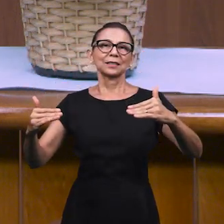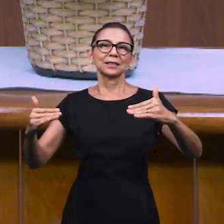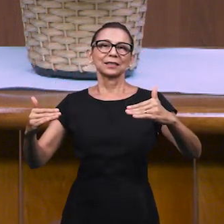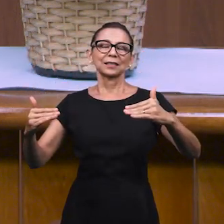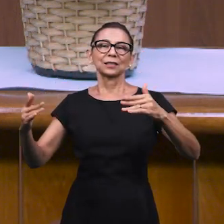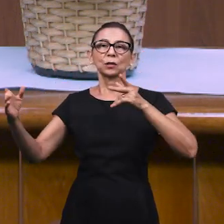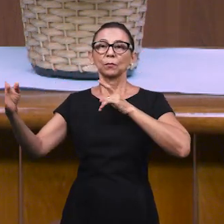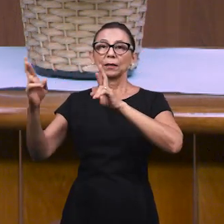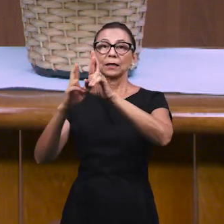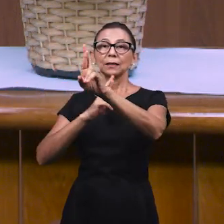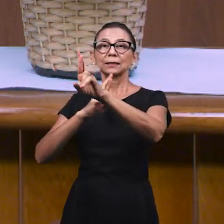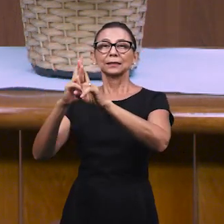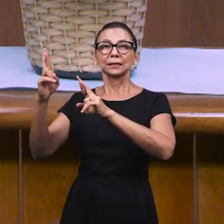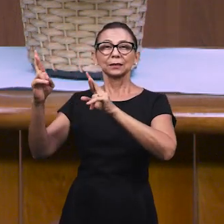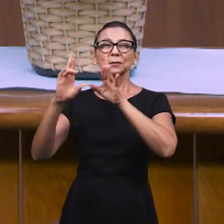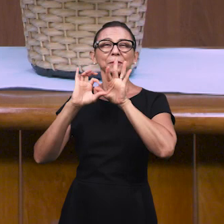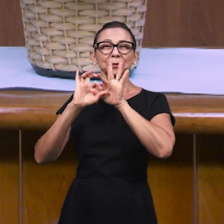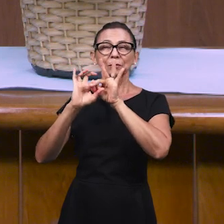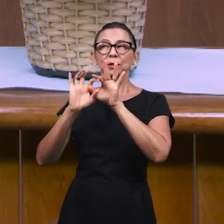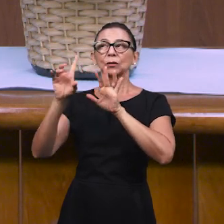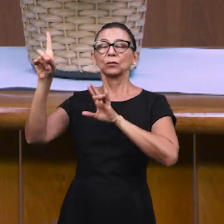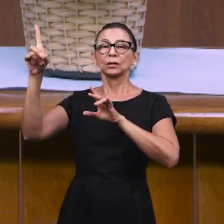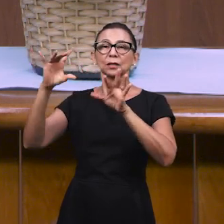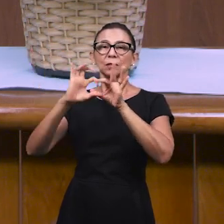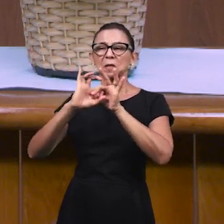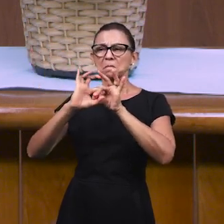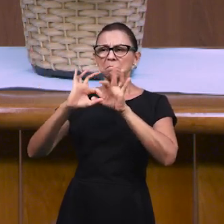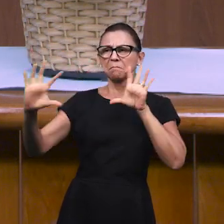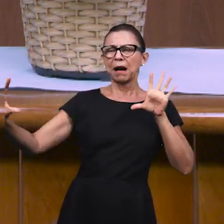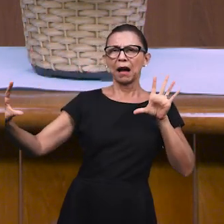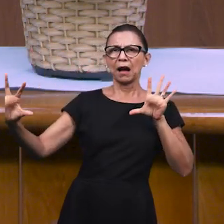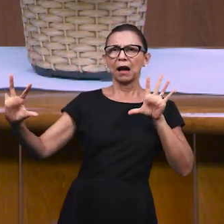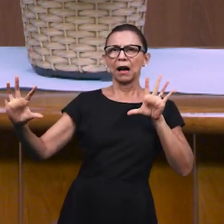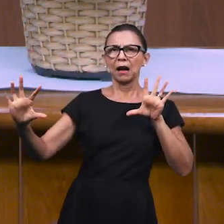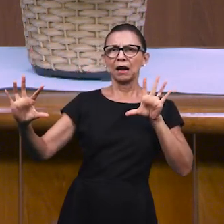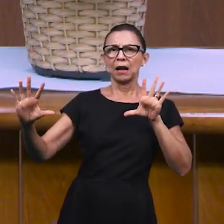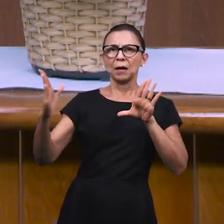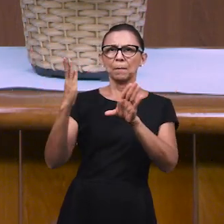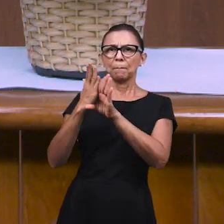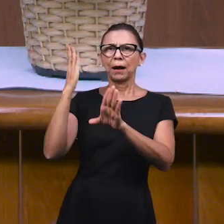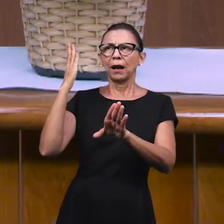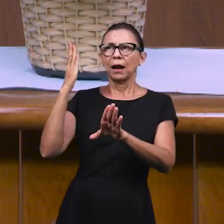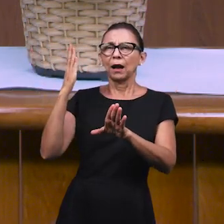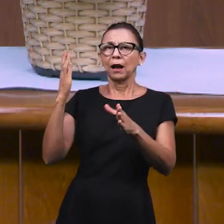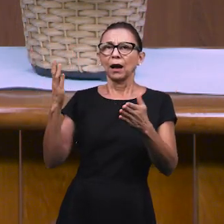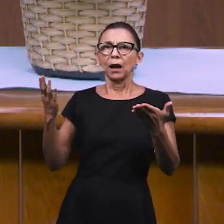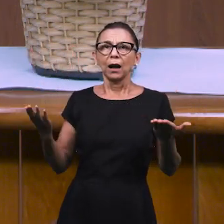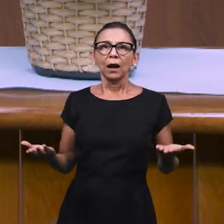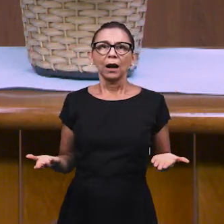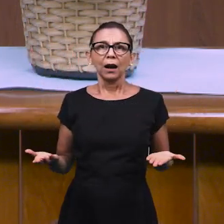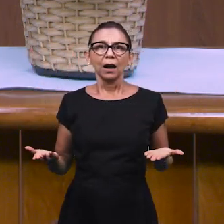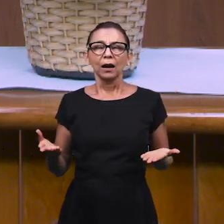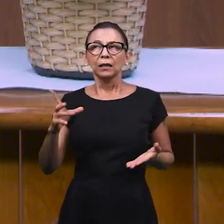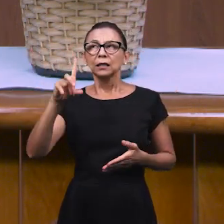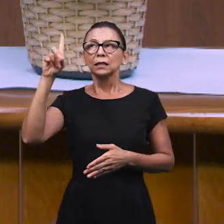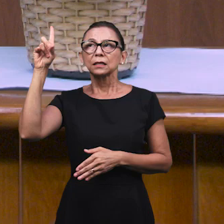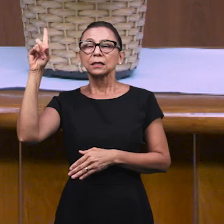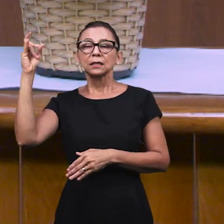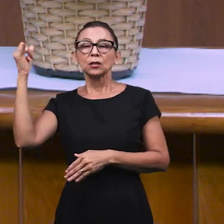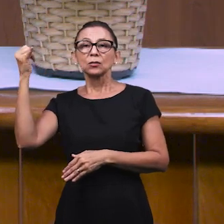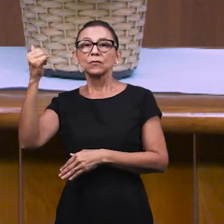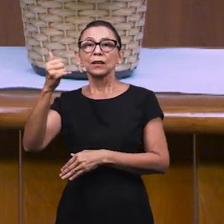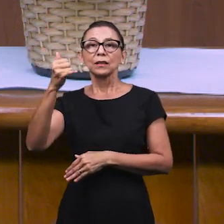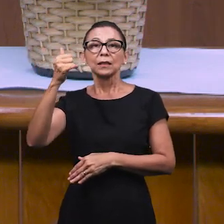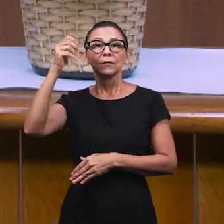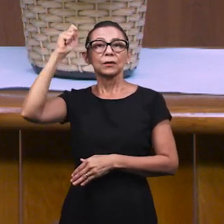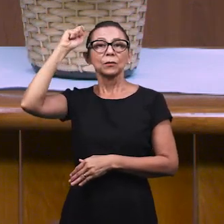romper aquela relação de comunhão do homem com Deus, aquela harmonia que havia, Deus falando com ele na virada do dia, Deus mostrando